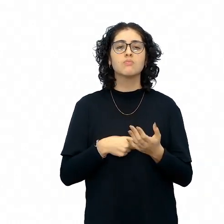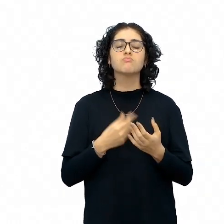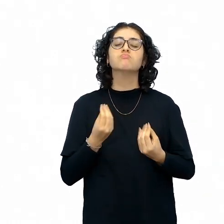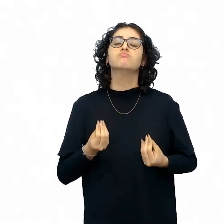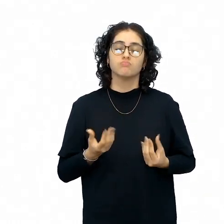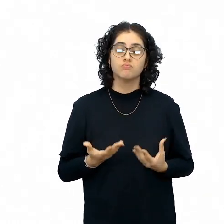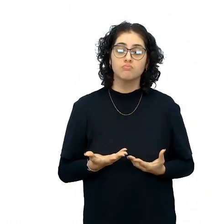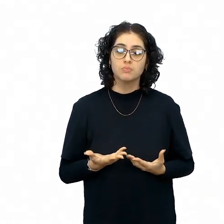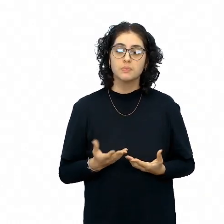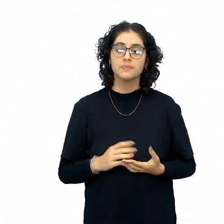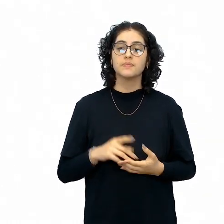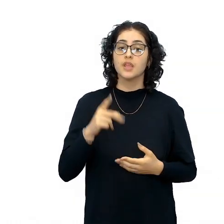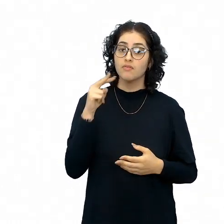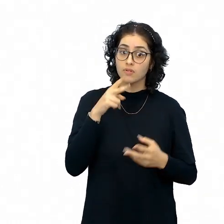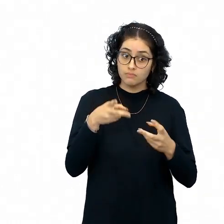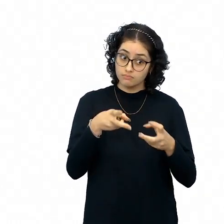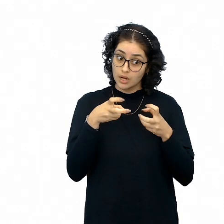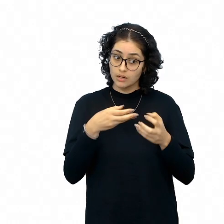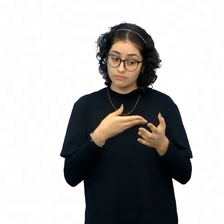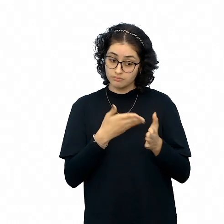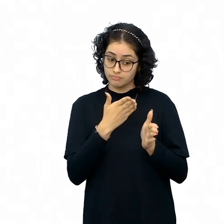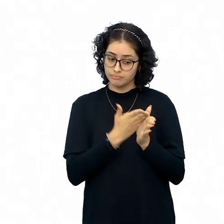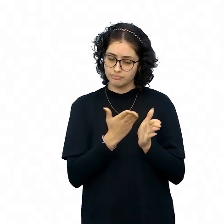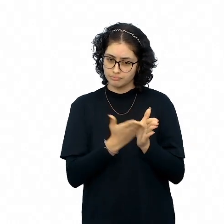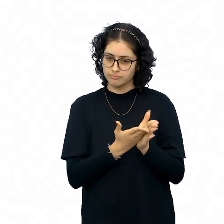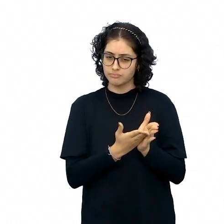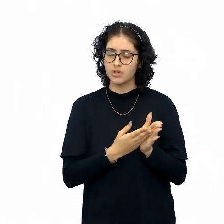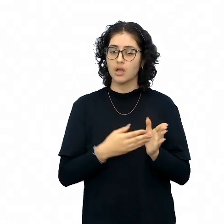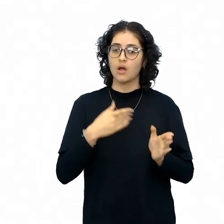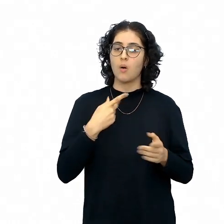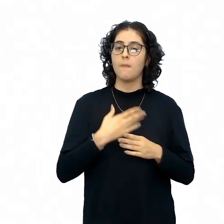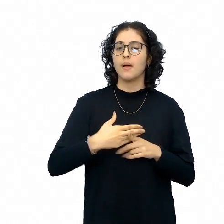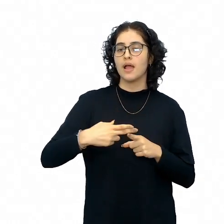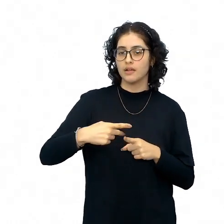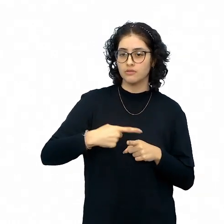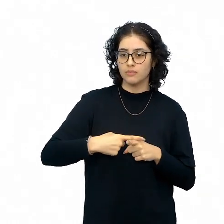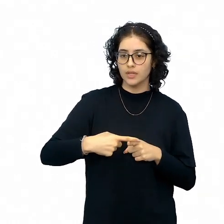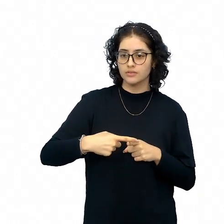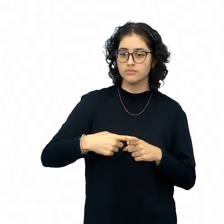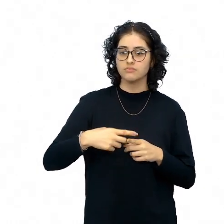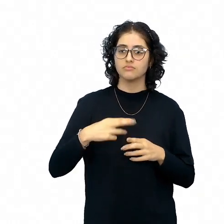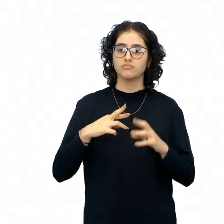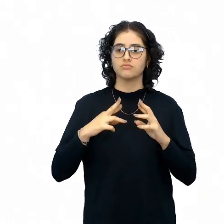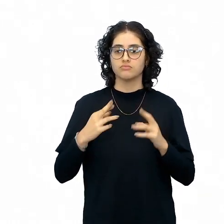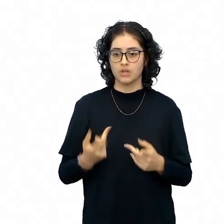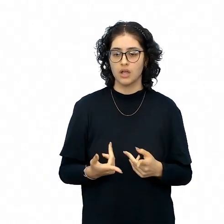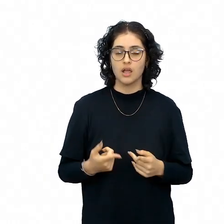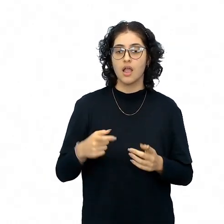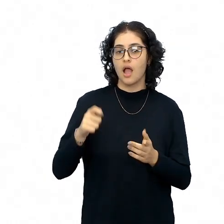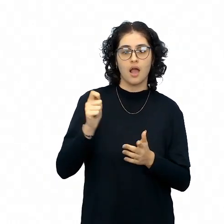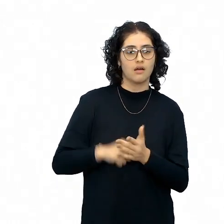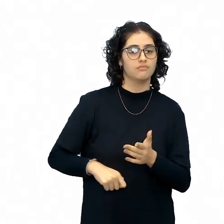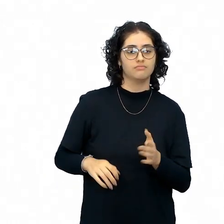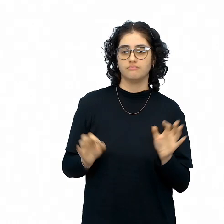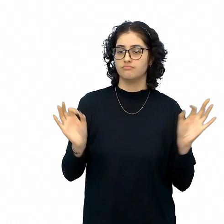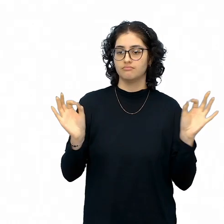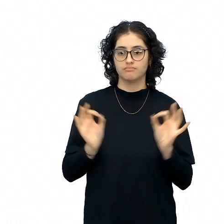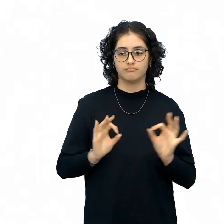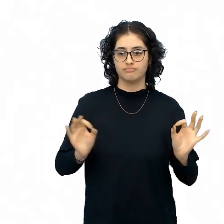que a sequência começa, então, com outro gênero textual, que não é o abaixo-assinado.